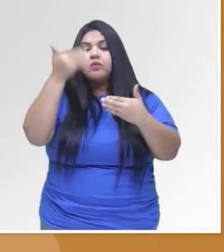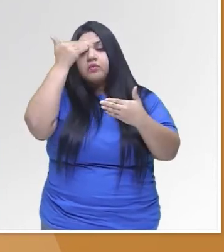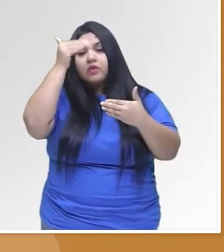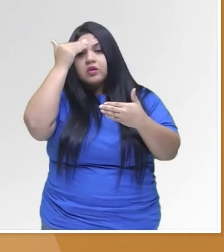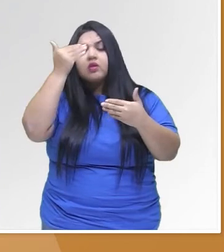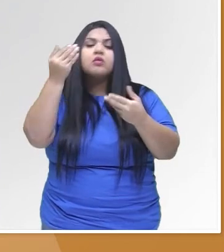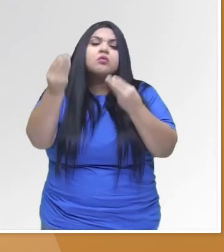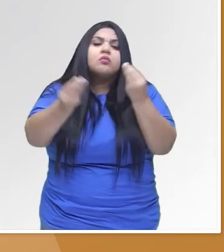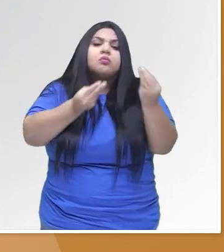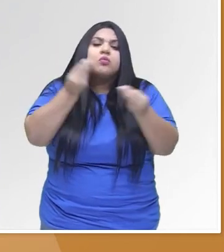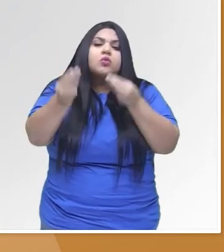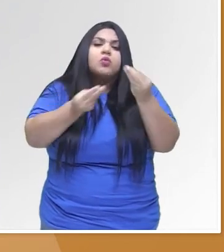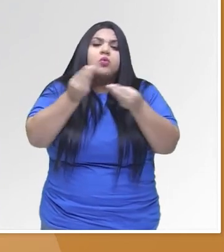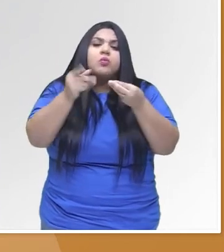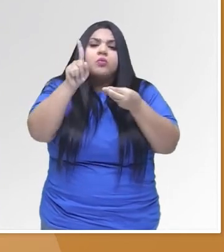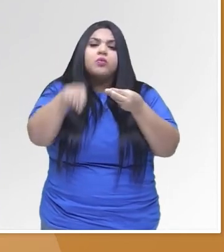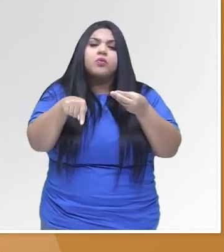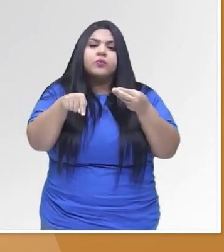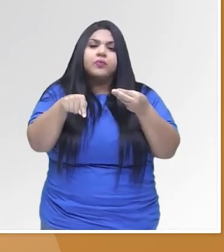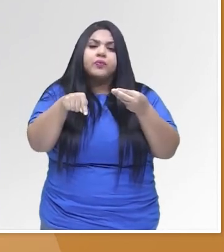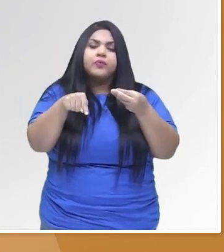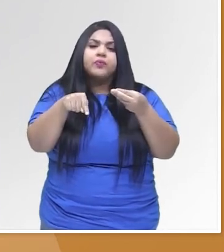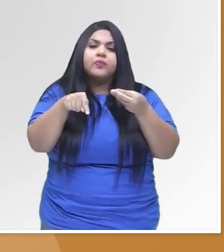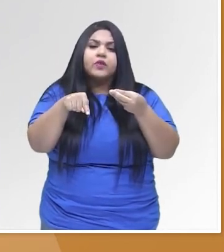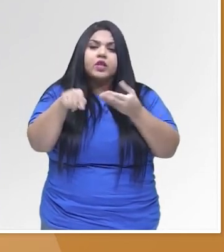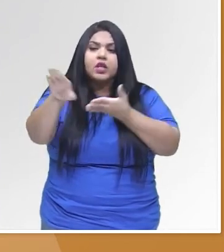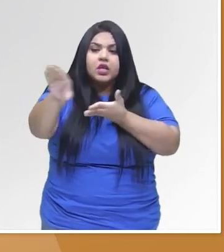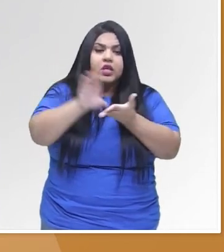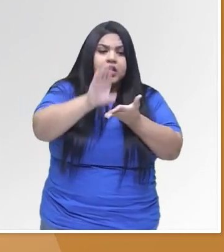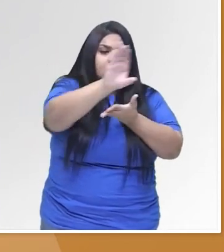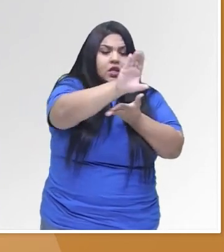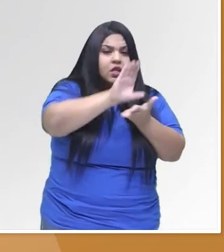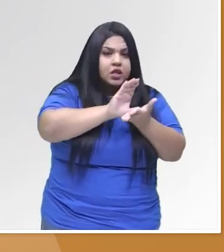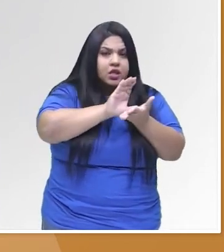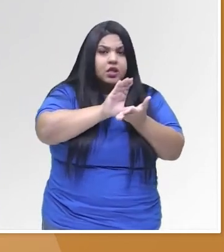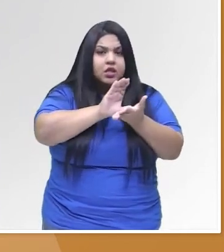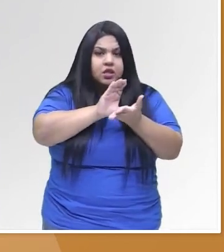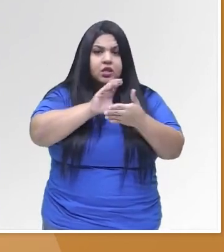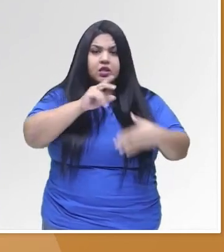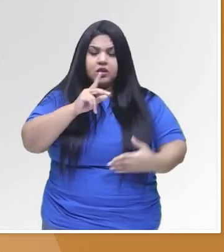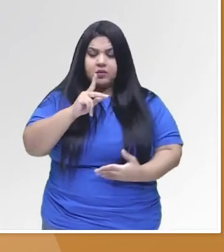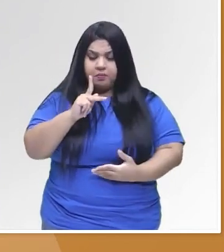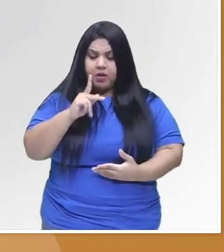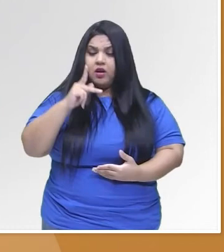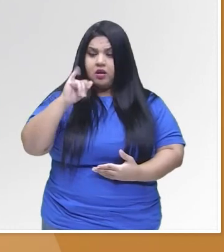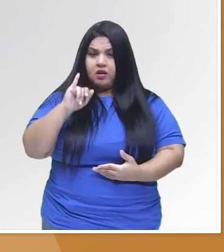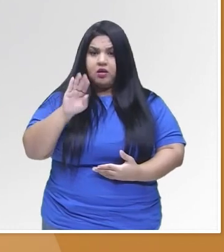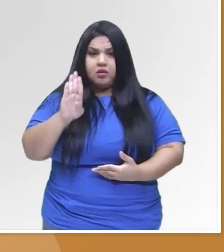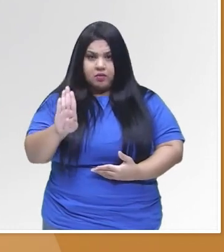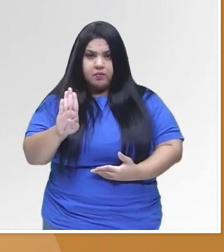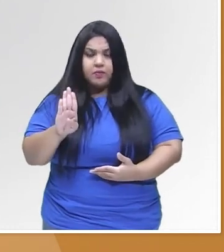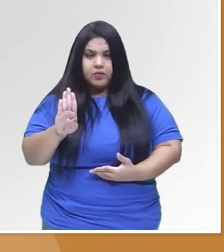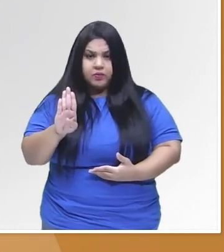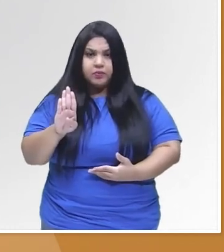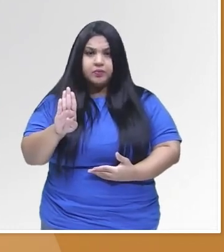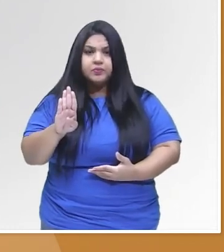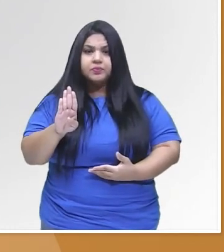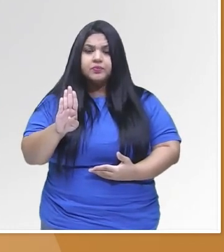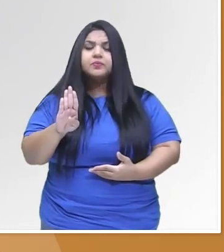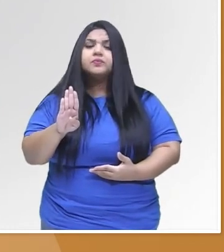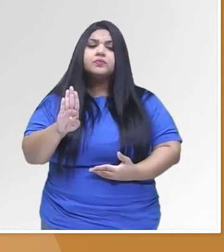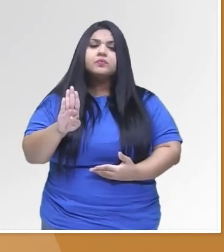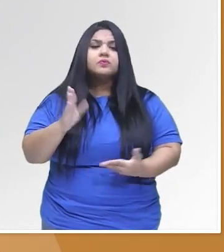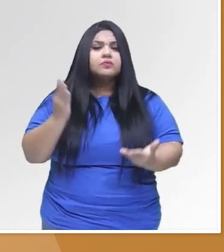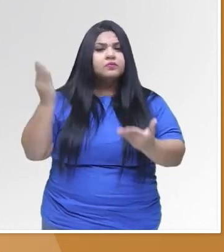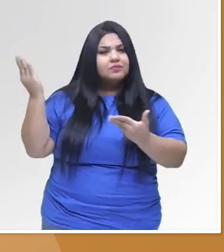como é que funciona a arrecadação per capita, né, que é o PIB, Produto Interno Bruto,